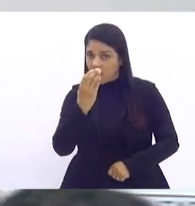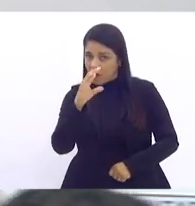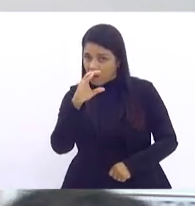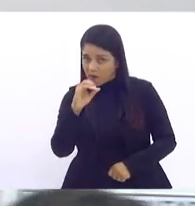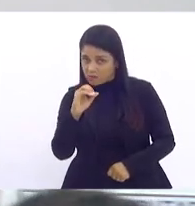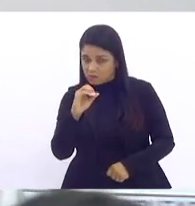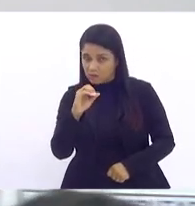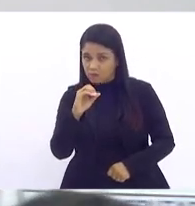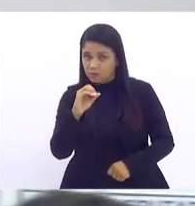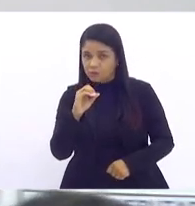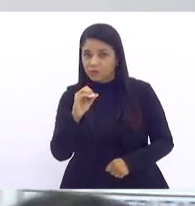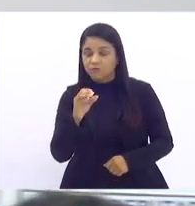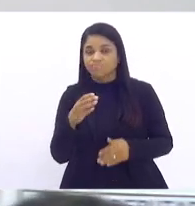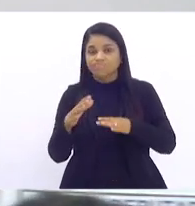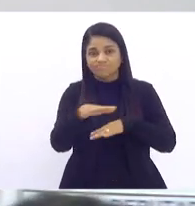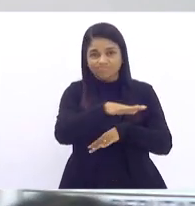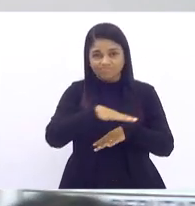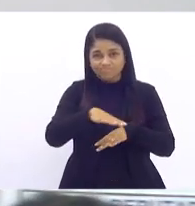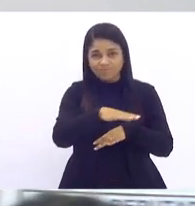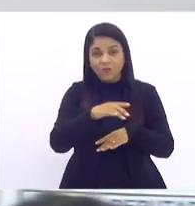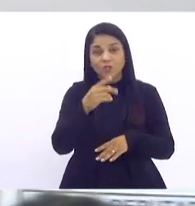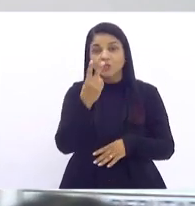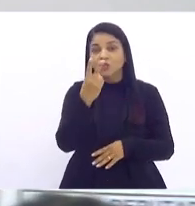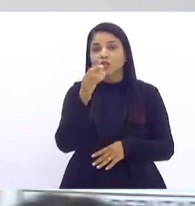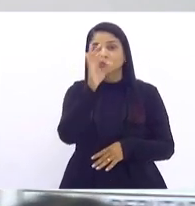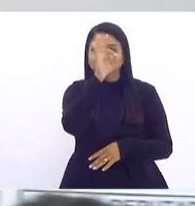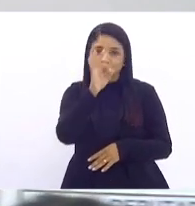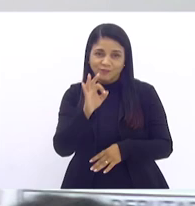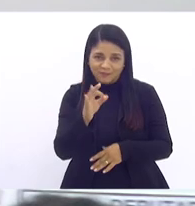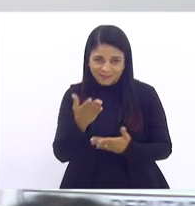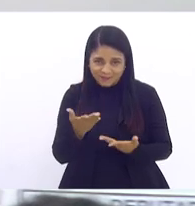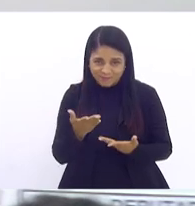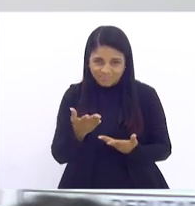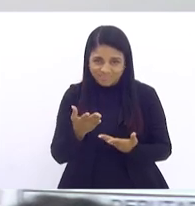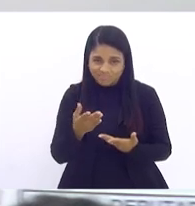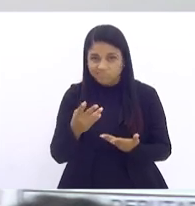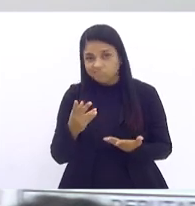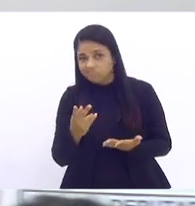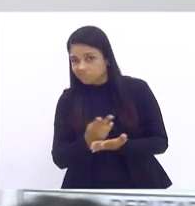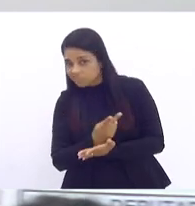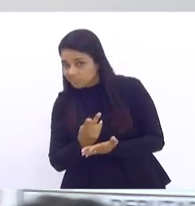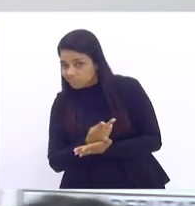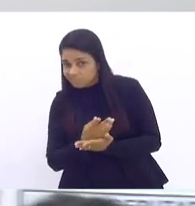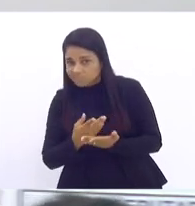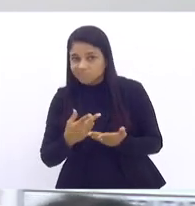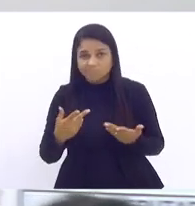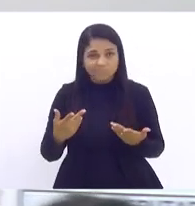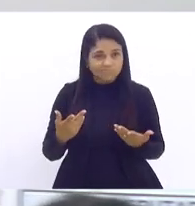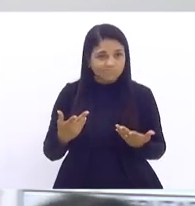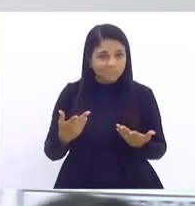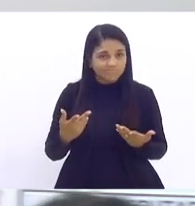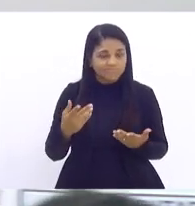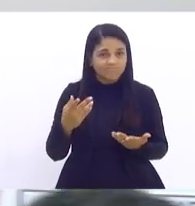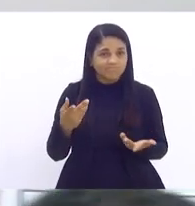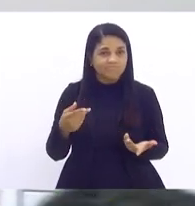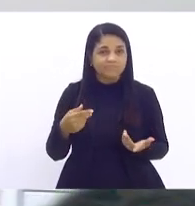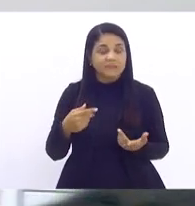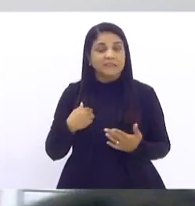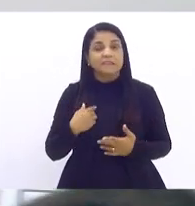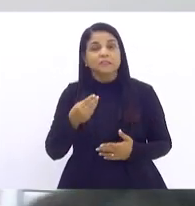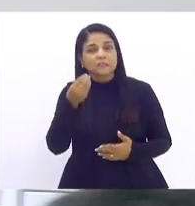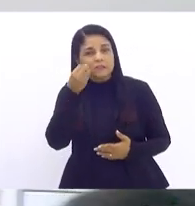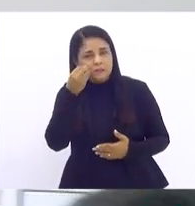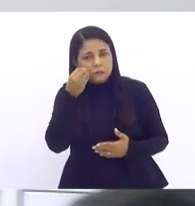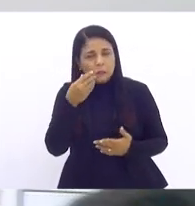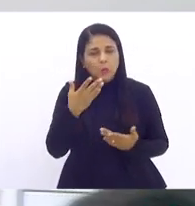do ferro nós participamos com menos de dois por cento algo tá errado e esse errado a gente tentou consertar